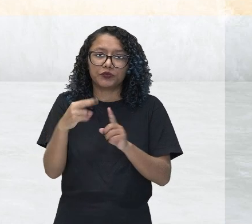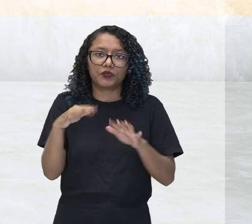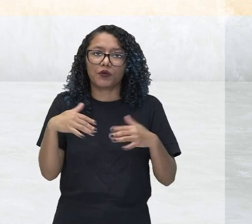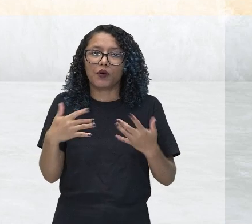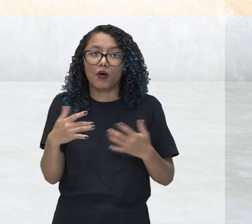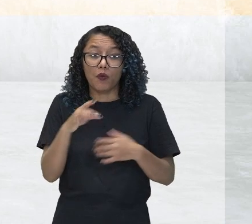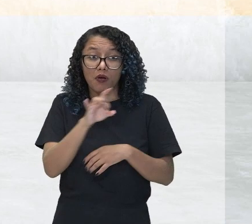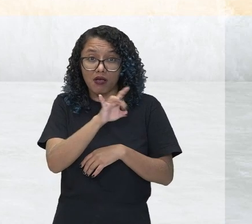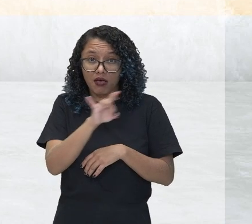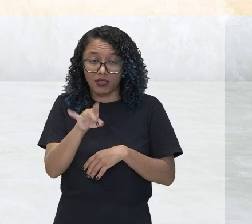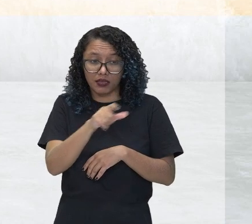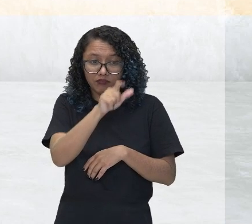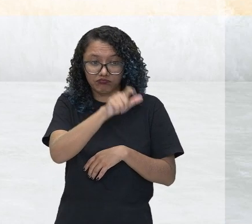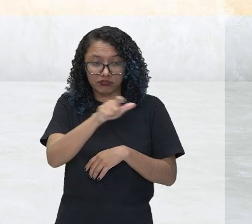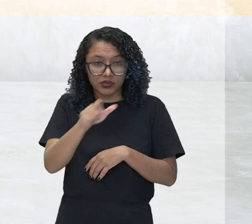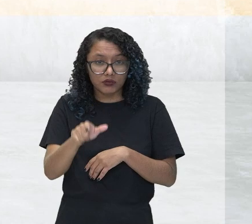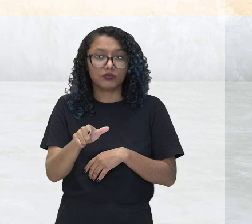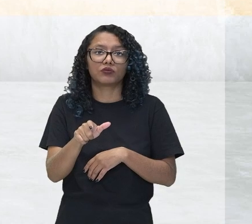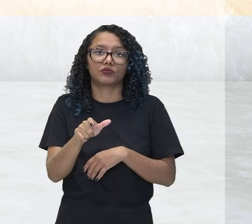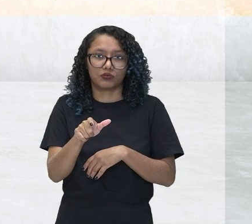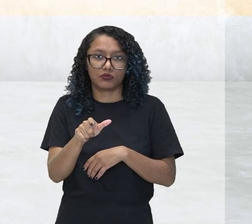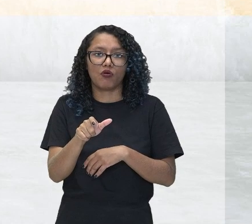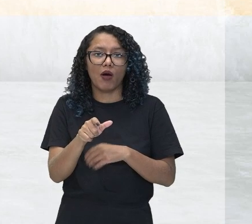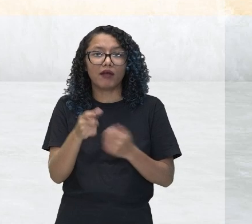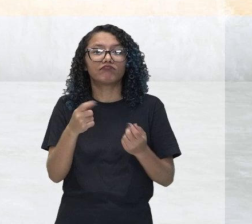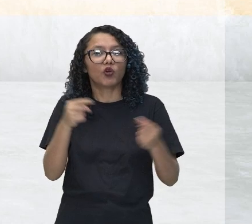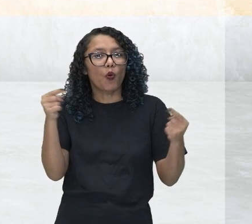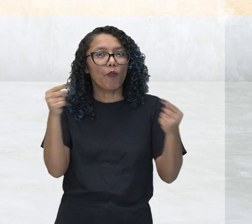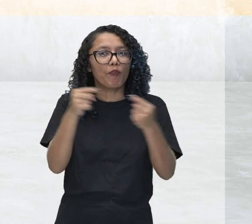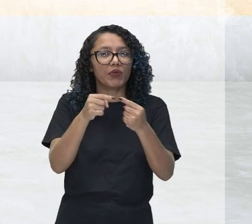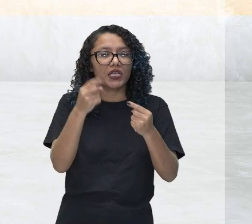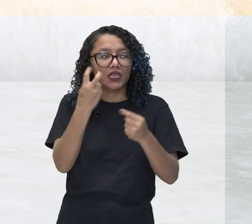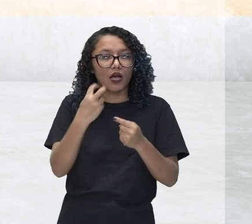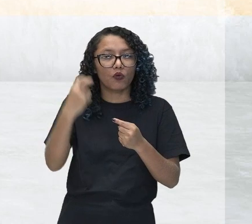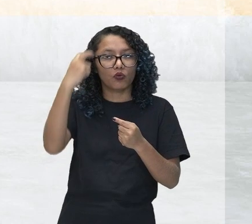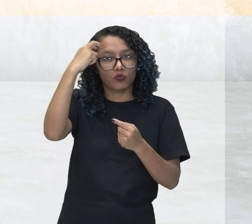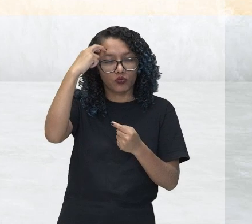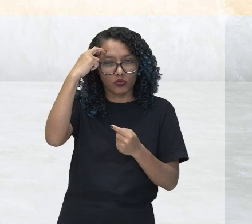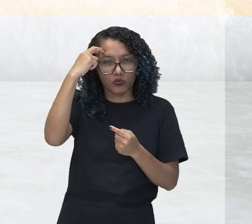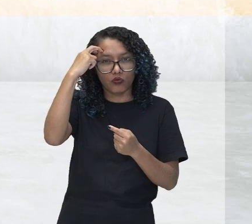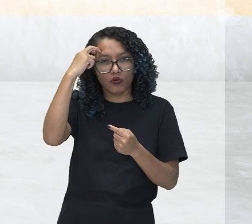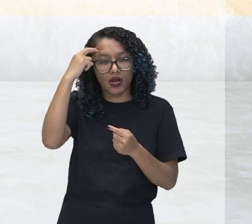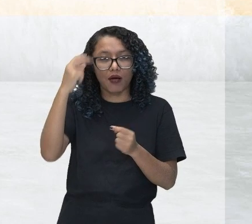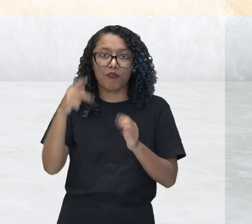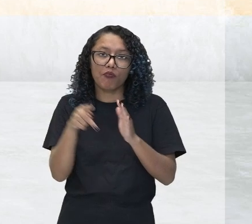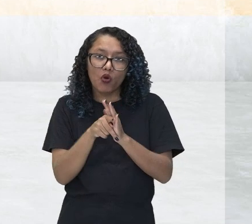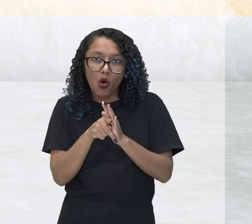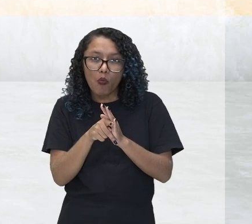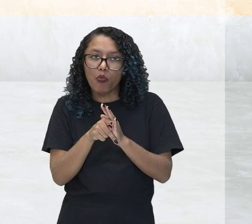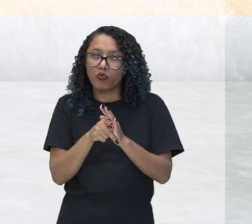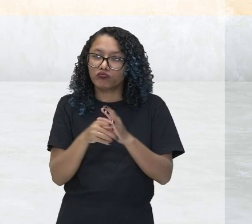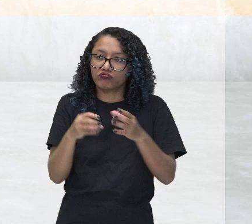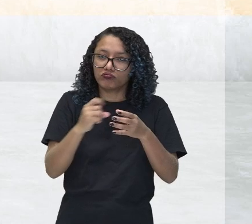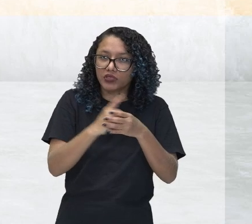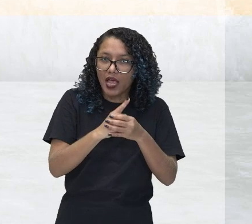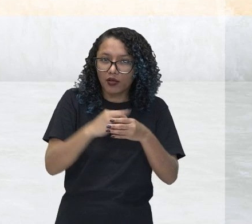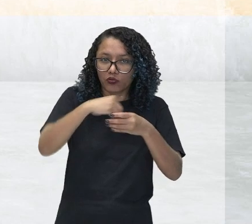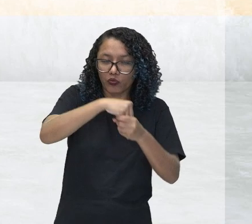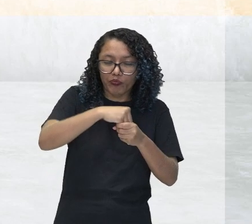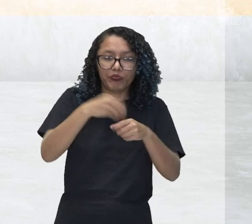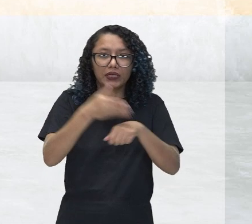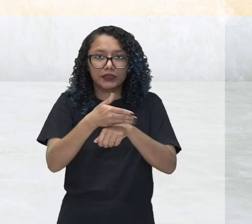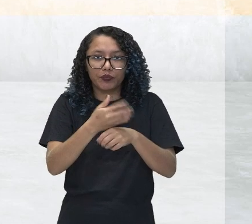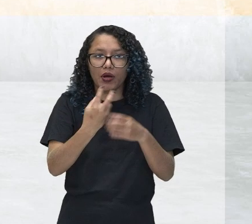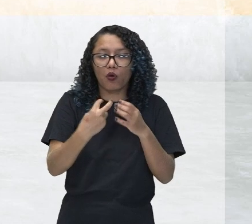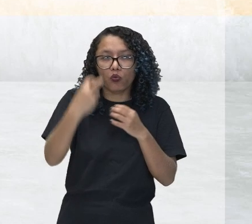ser cultural, ele faz parte de uma cultura. Então, não tem uma cultura melhor ou pior. Não há esse